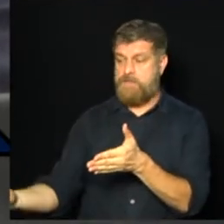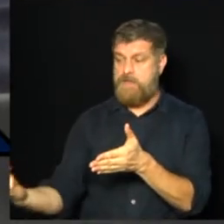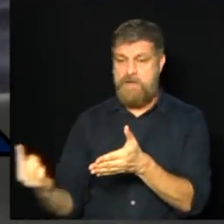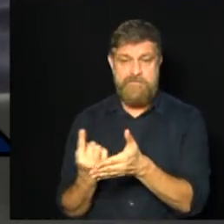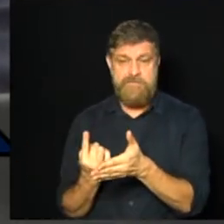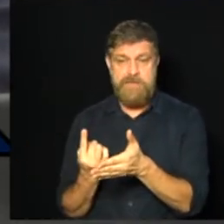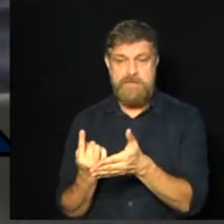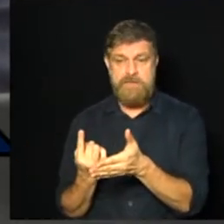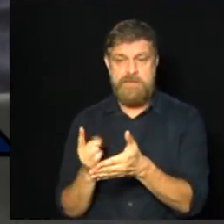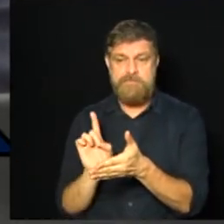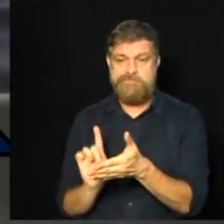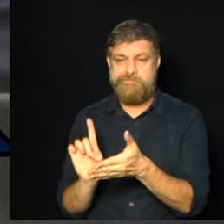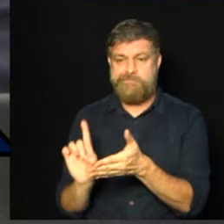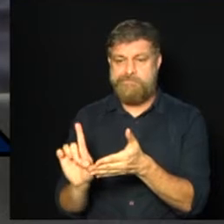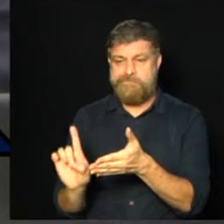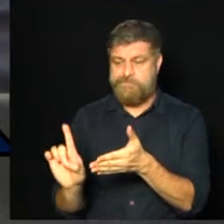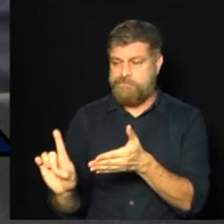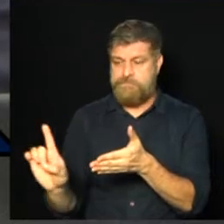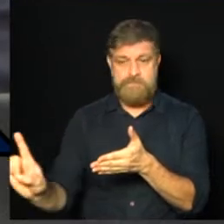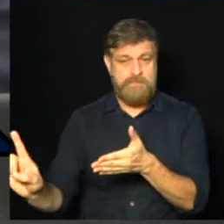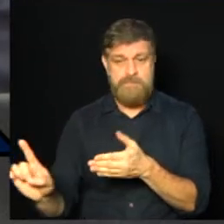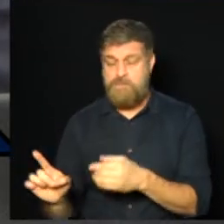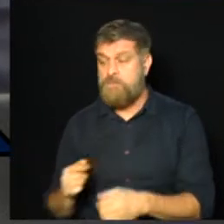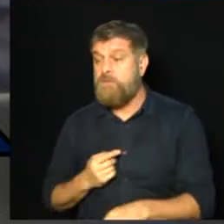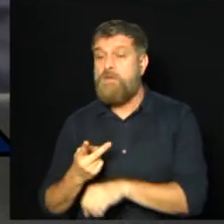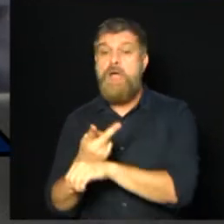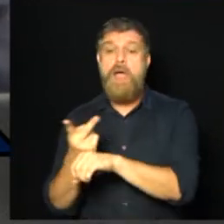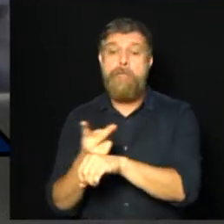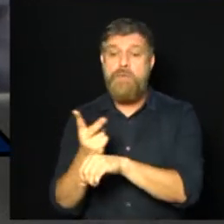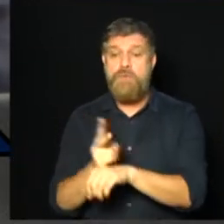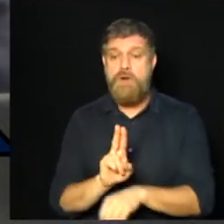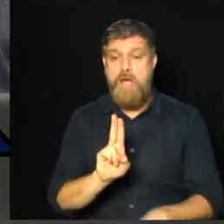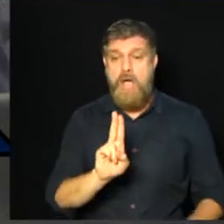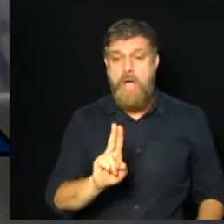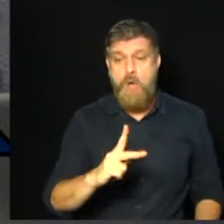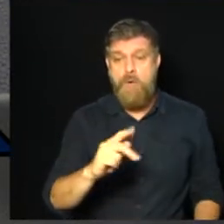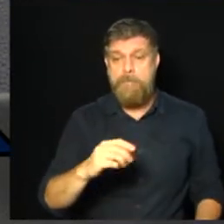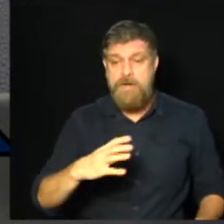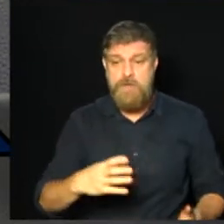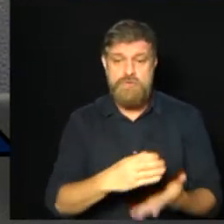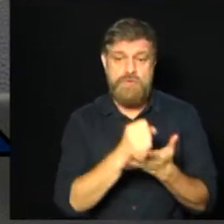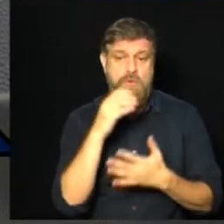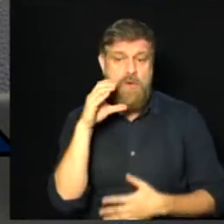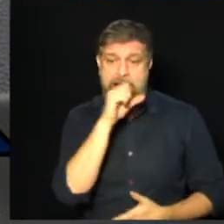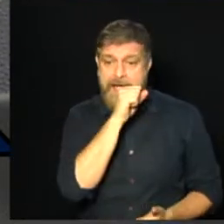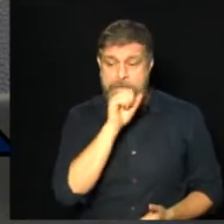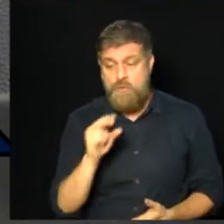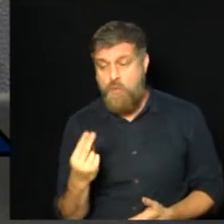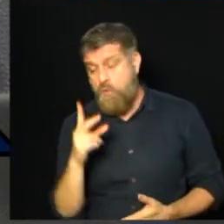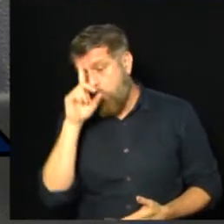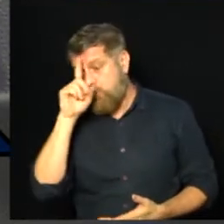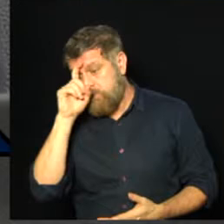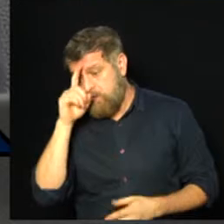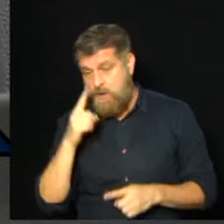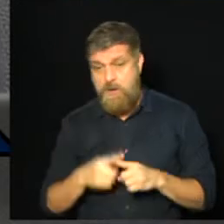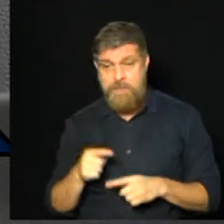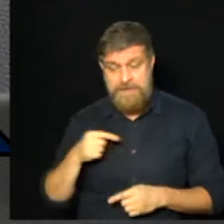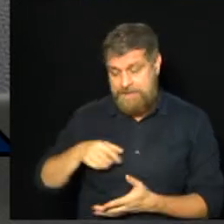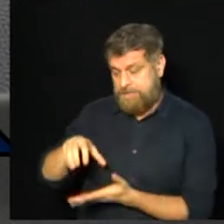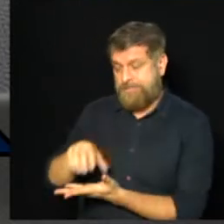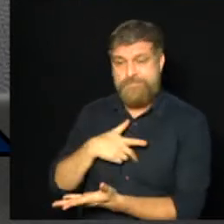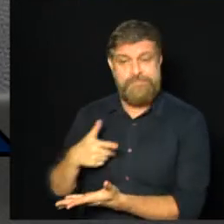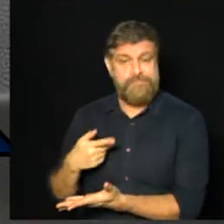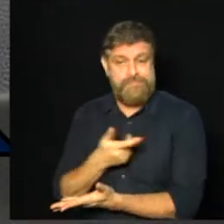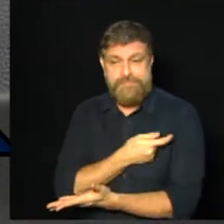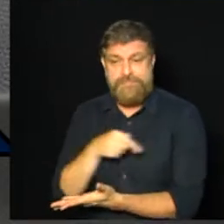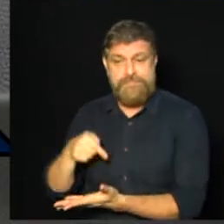ofertado o serviço que ela deseja. Então, ela vai à UPA, ela vai ao pronto-socorro, vai ao hospital, porque tem a sua saúde